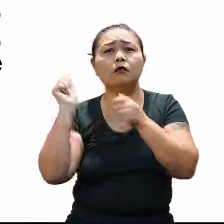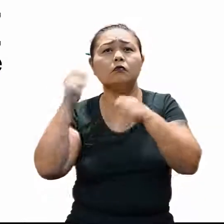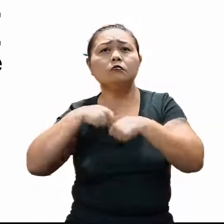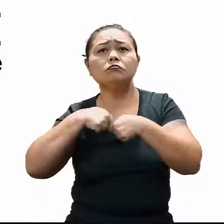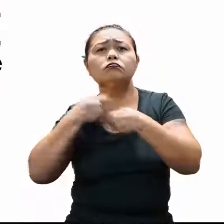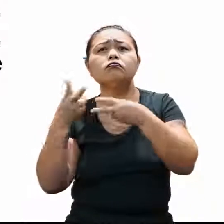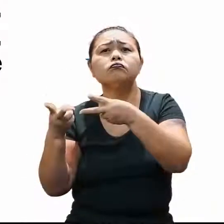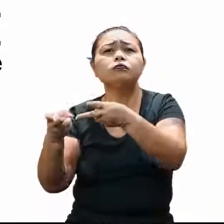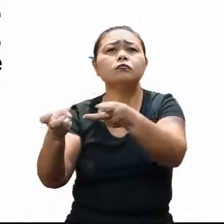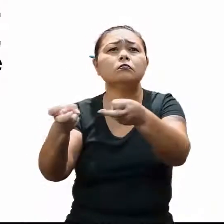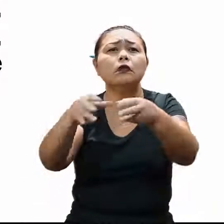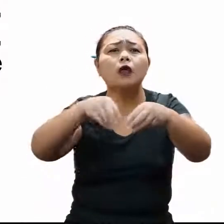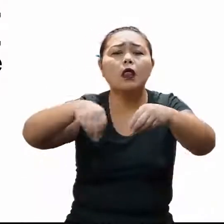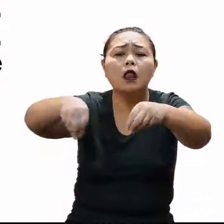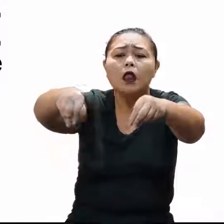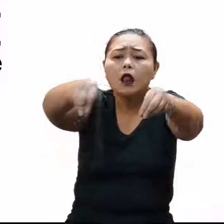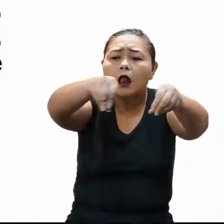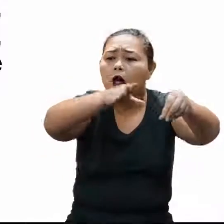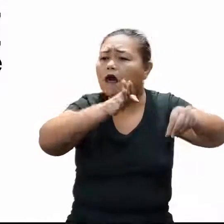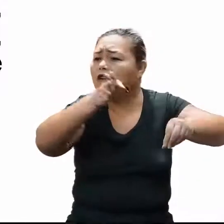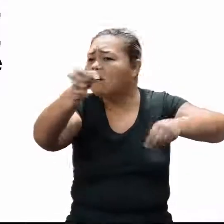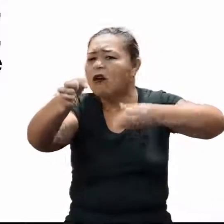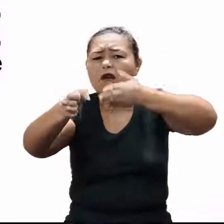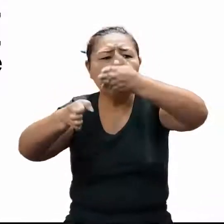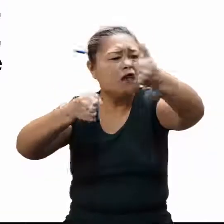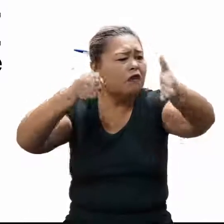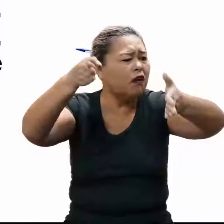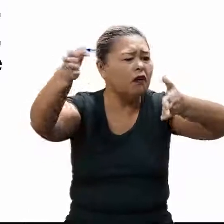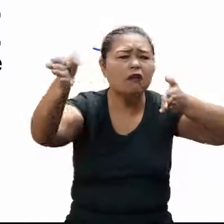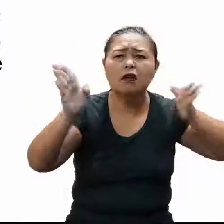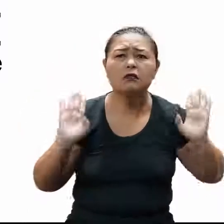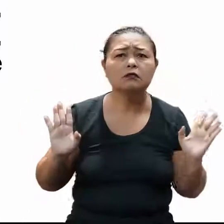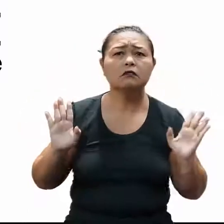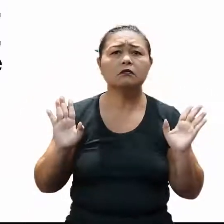cabia explorar o terreno em todos os sentidos e direção.